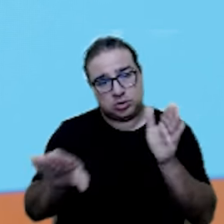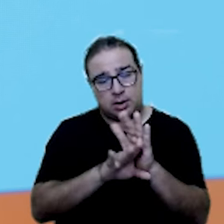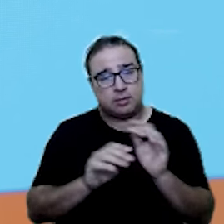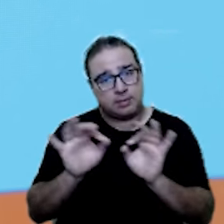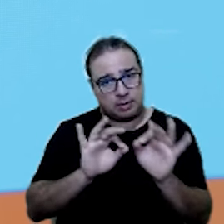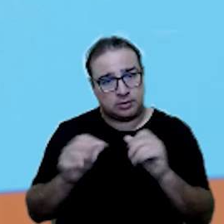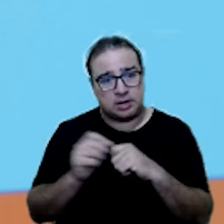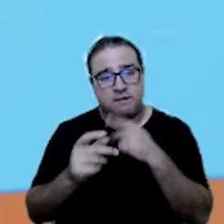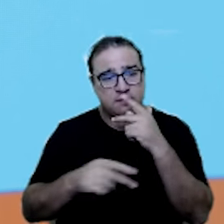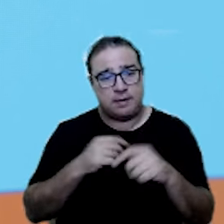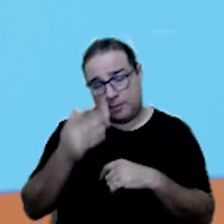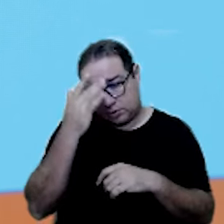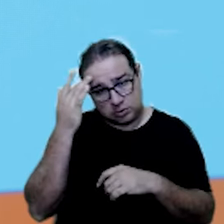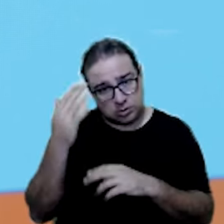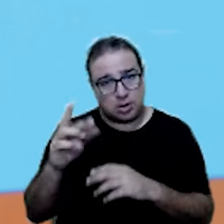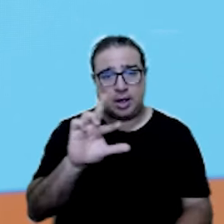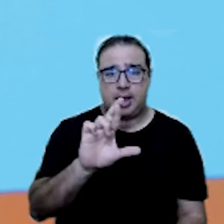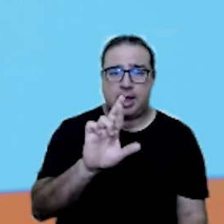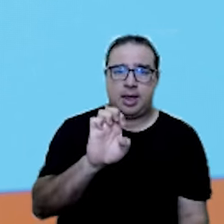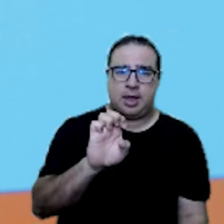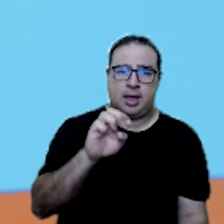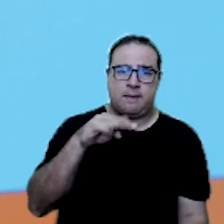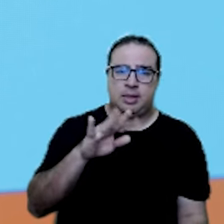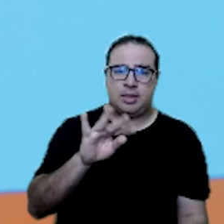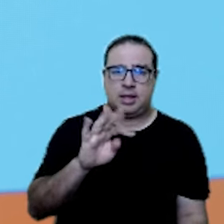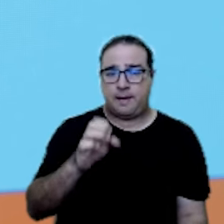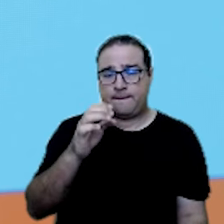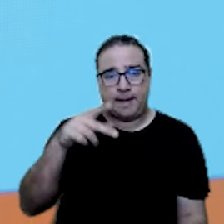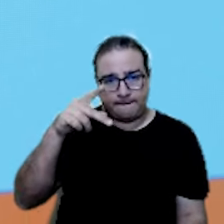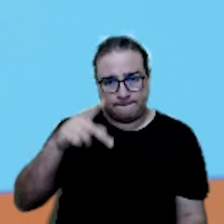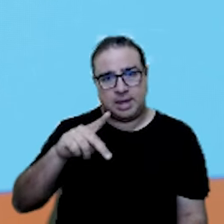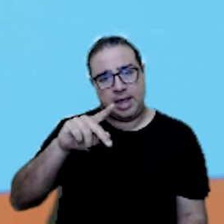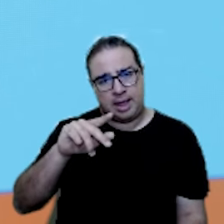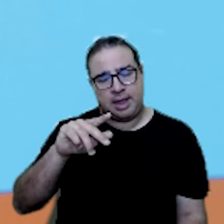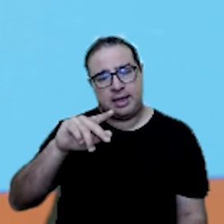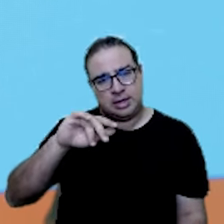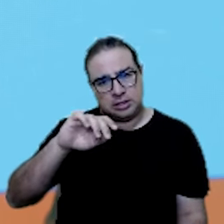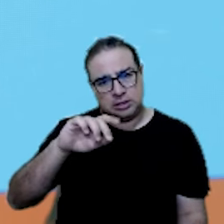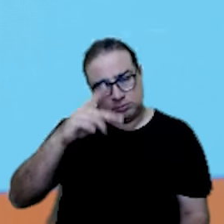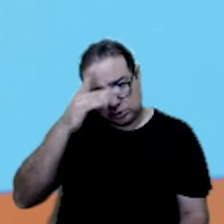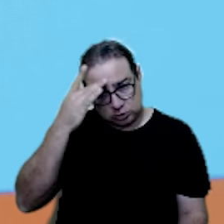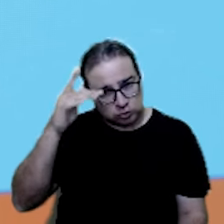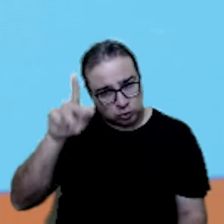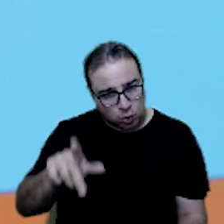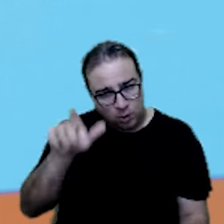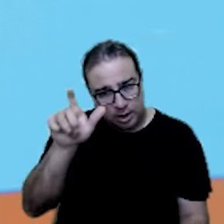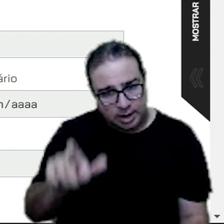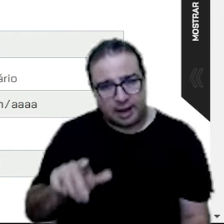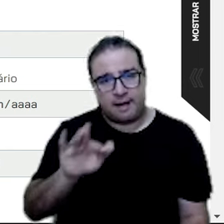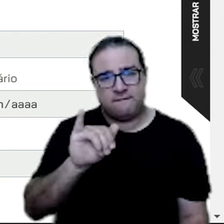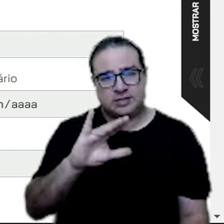de entrada e quando você emite você fala quem quem é o remetente da mercadoria quem é a pessoa física vai ter o CPF da pessoa aqui